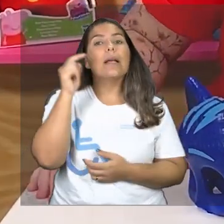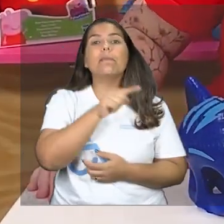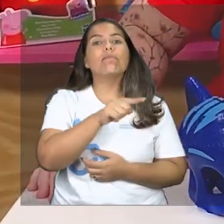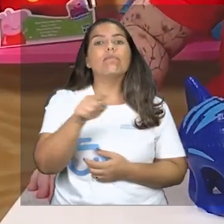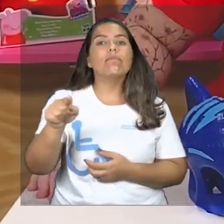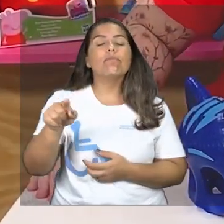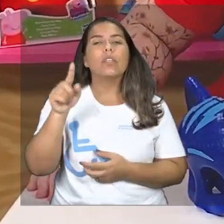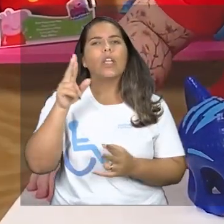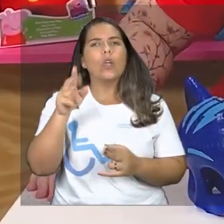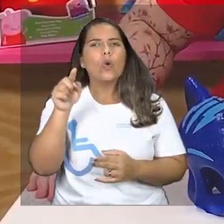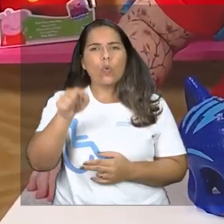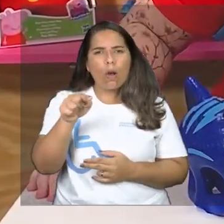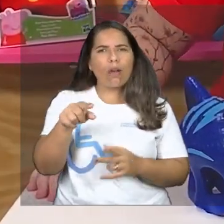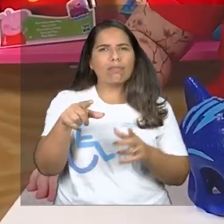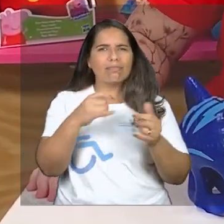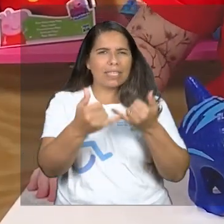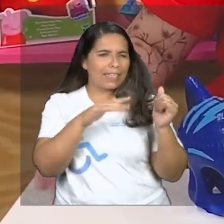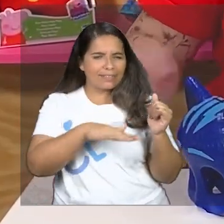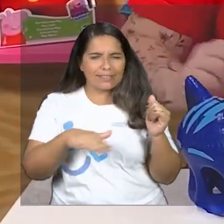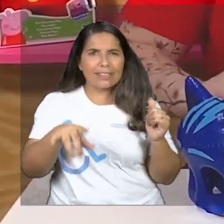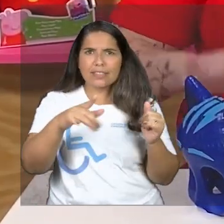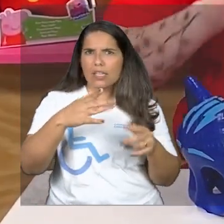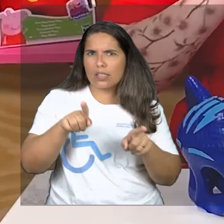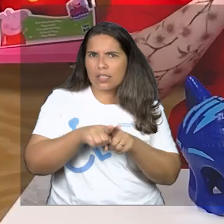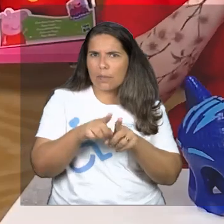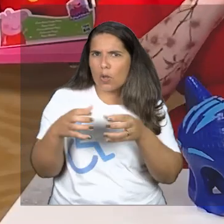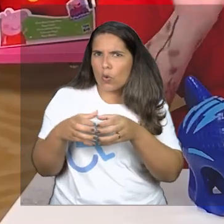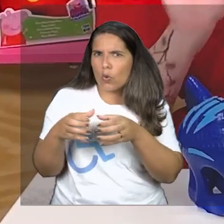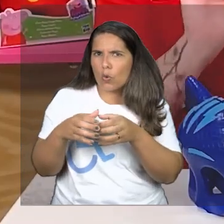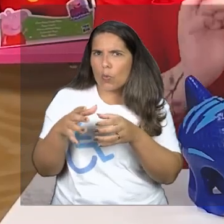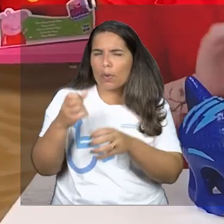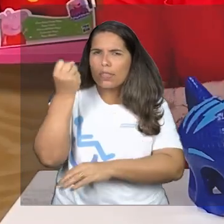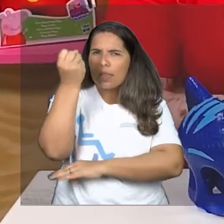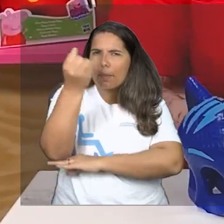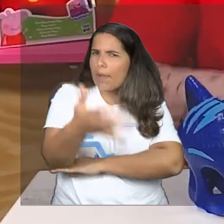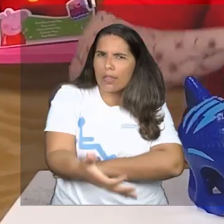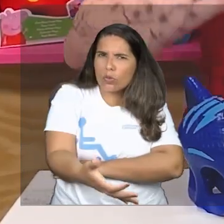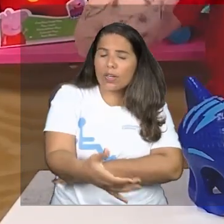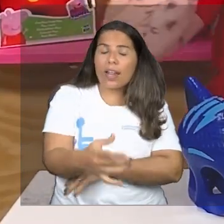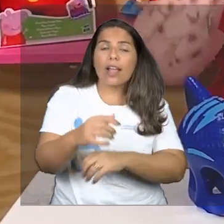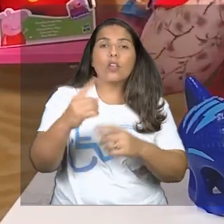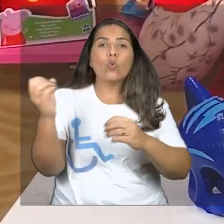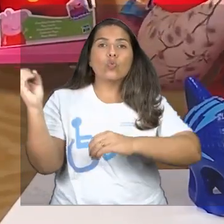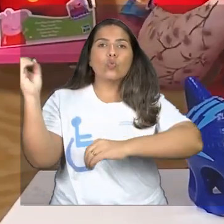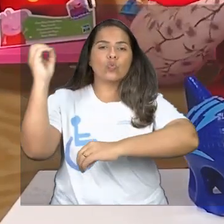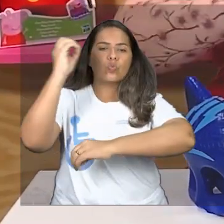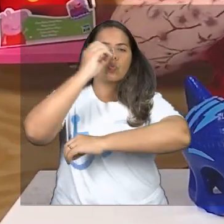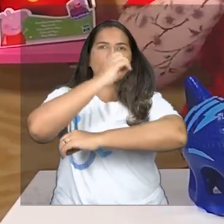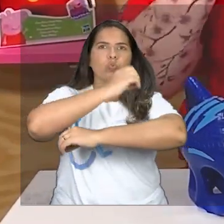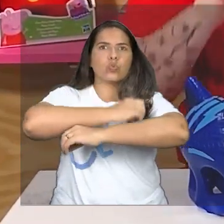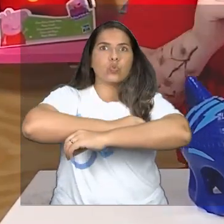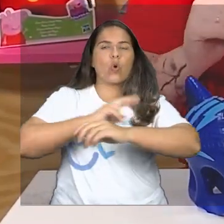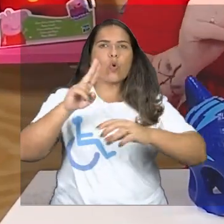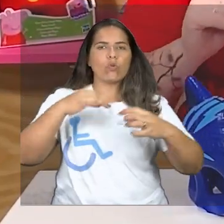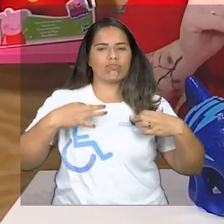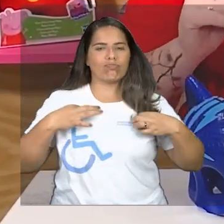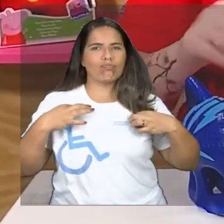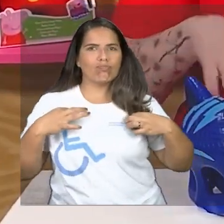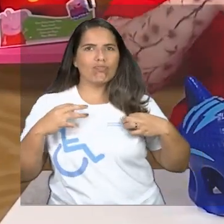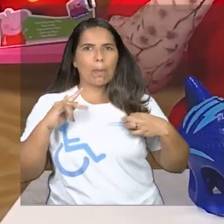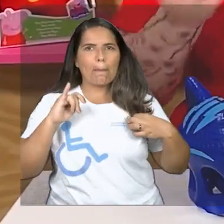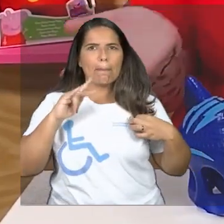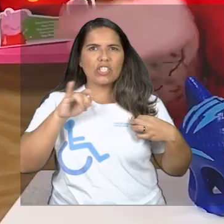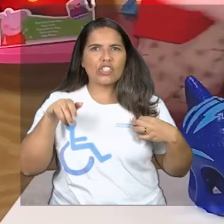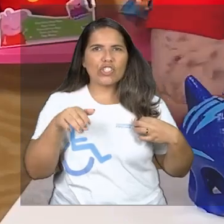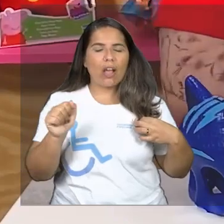saber se, assim como os PJ Masks, você também é da trupe da madrugada, porque é quando o sol se põe que eles vestem os seus